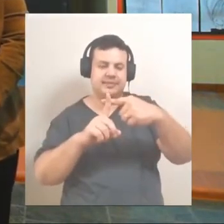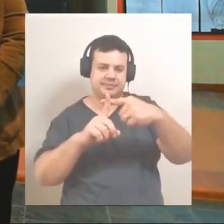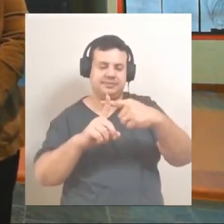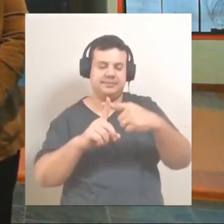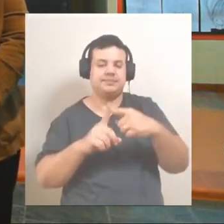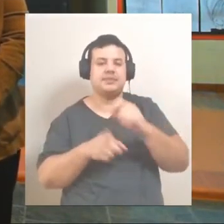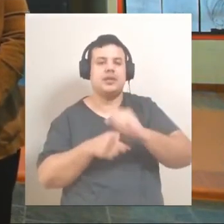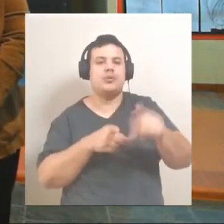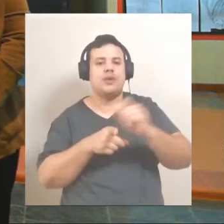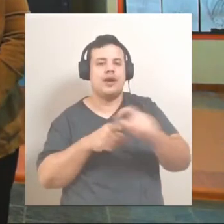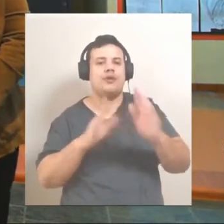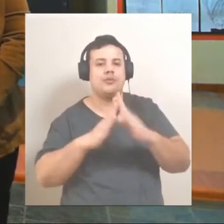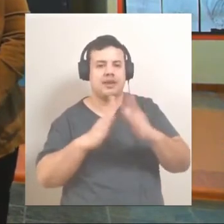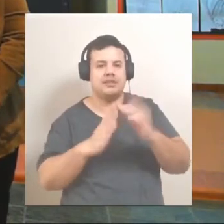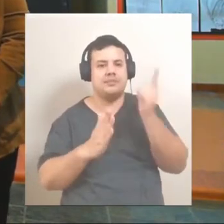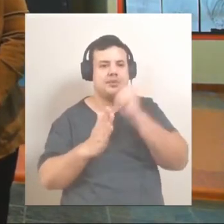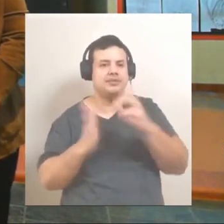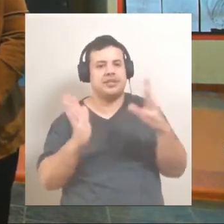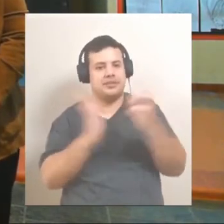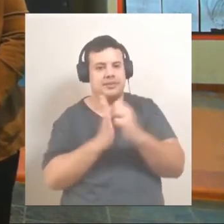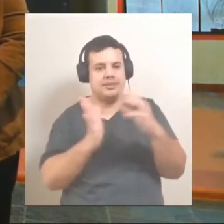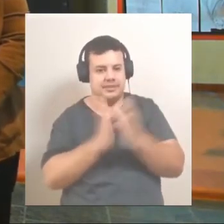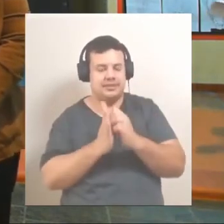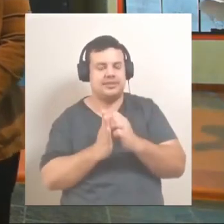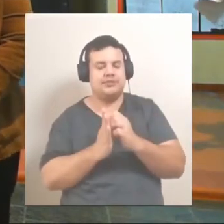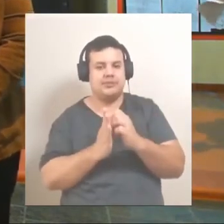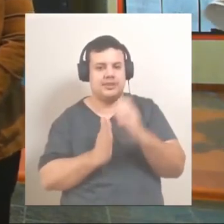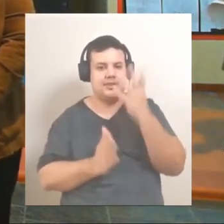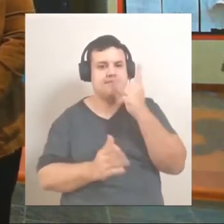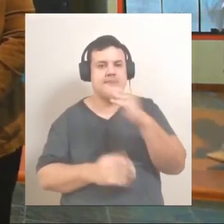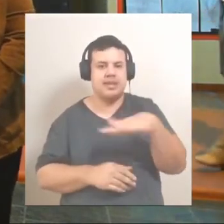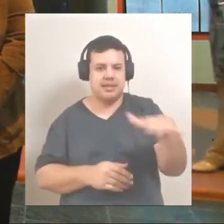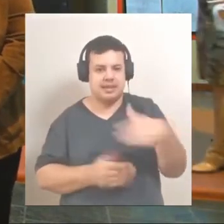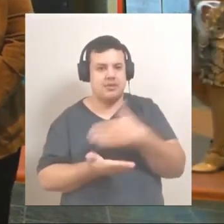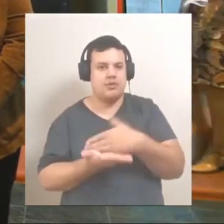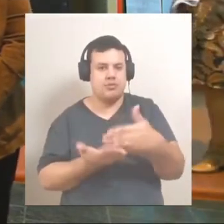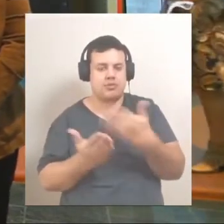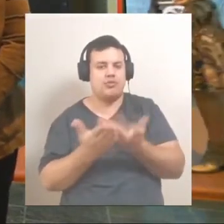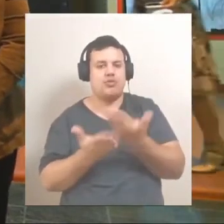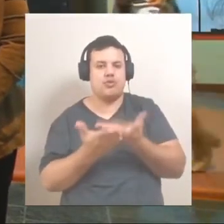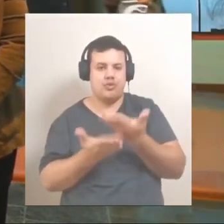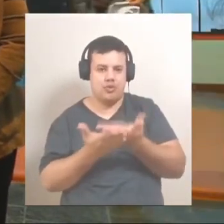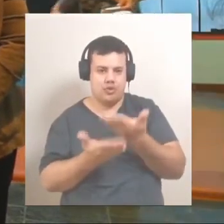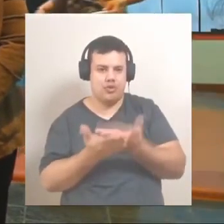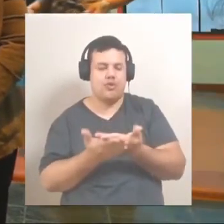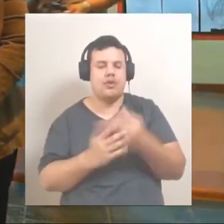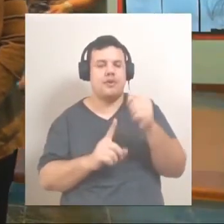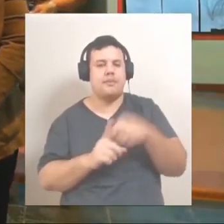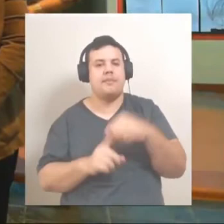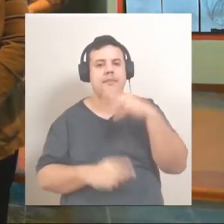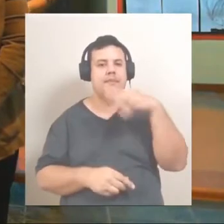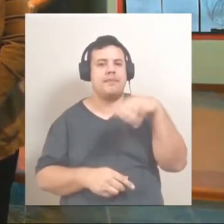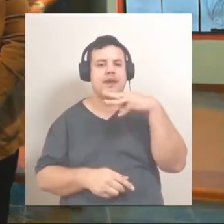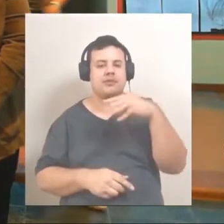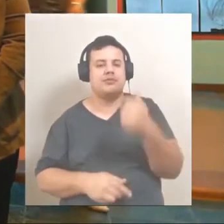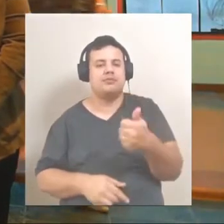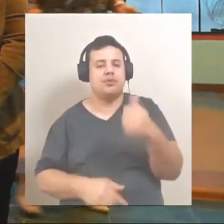matrículas das crianças tivessem início. As aulas do colégio tiveram início em março do ano de